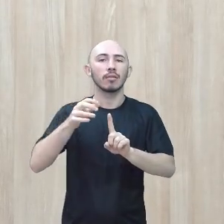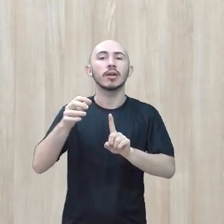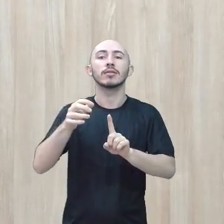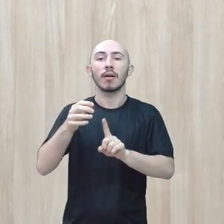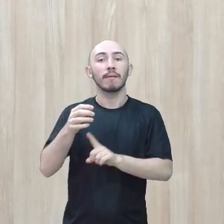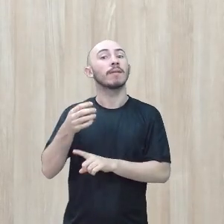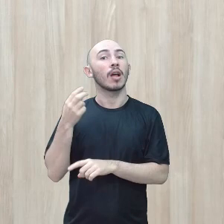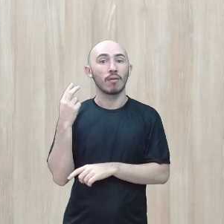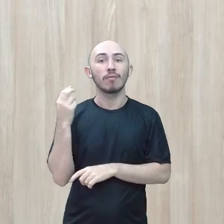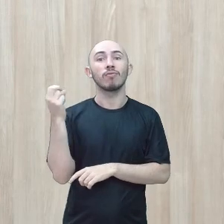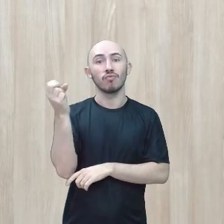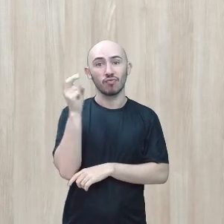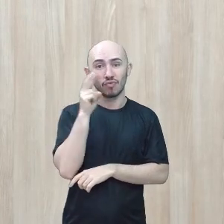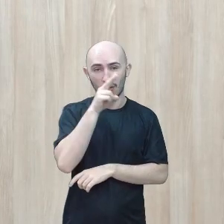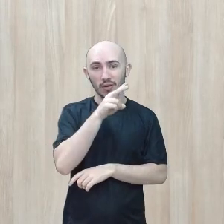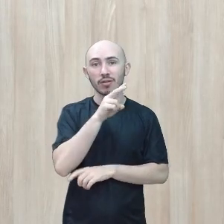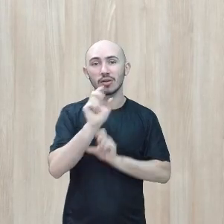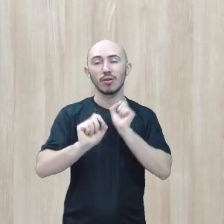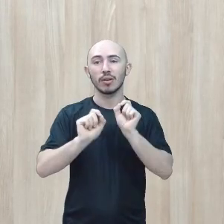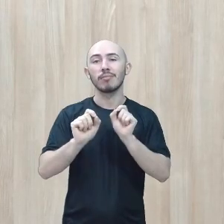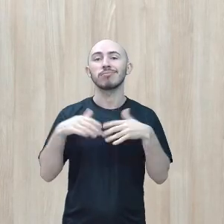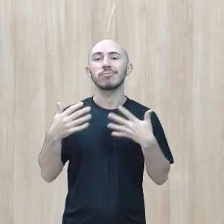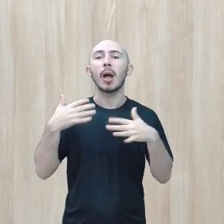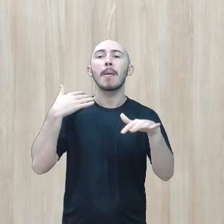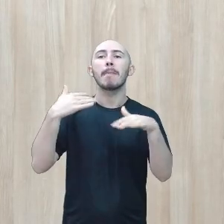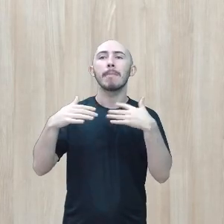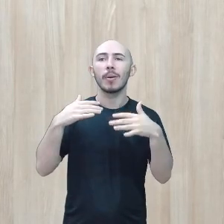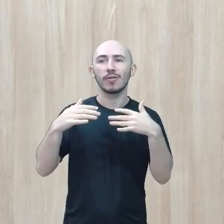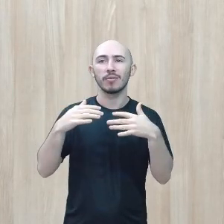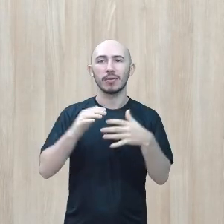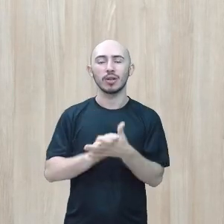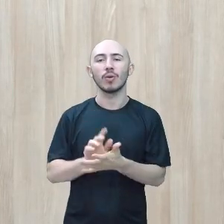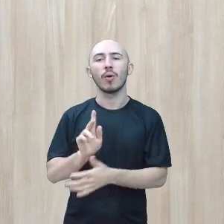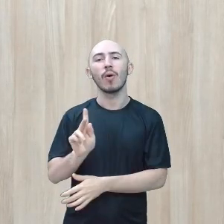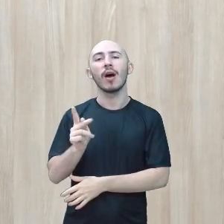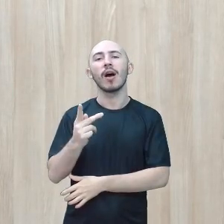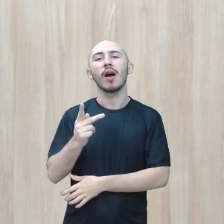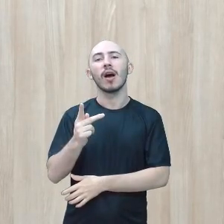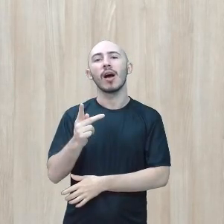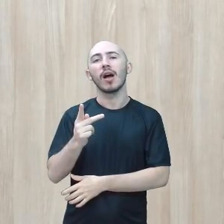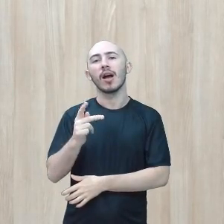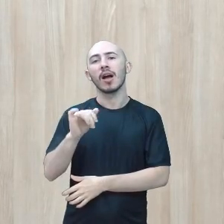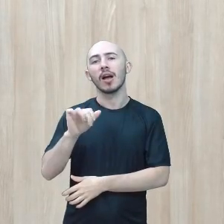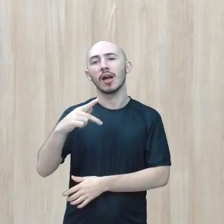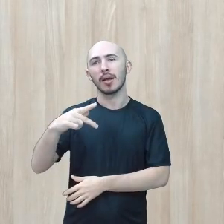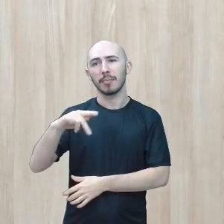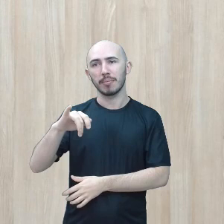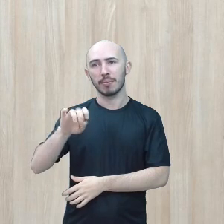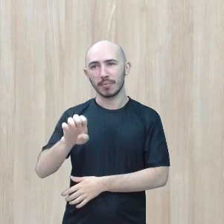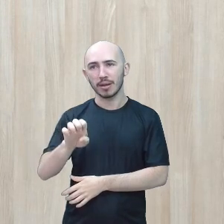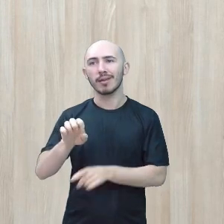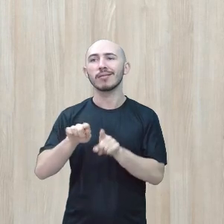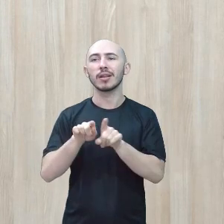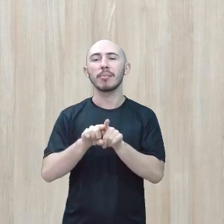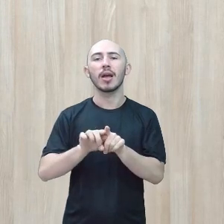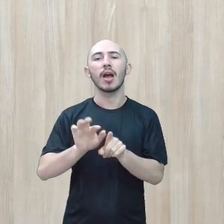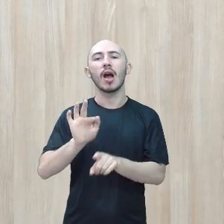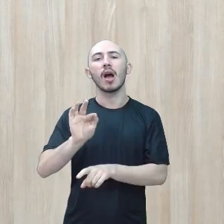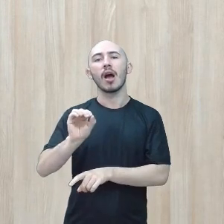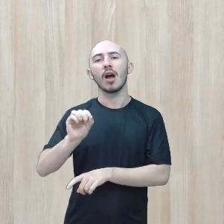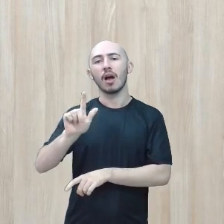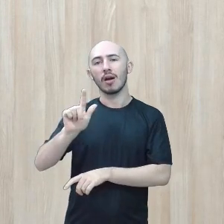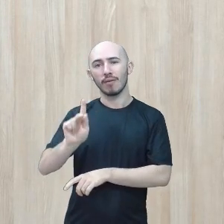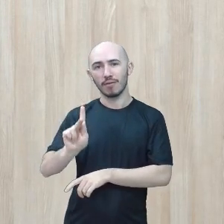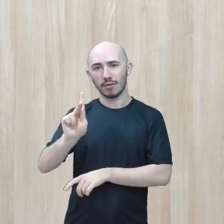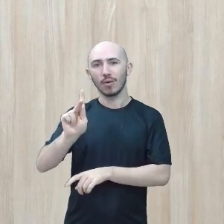grande do movimento hip e o movimento folk lá, né? Por quê? Porque os jovens músicos